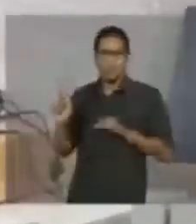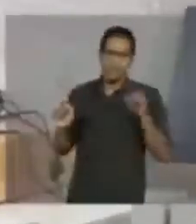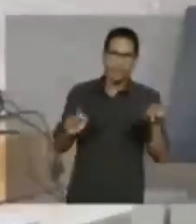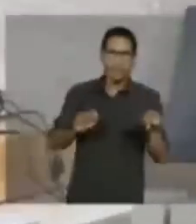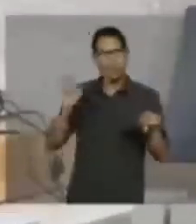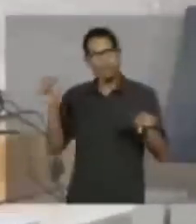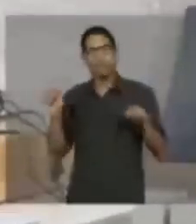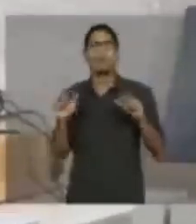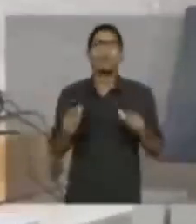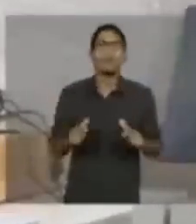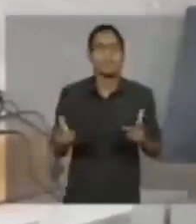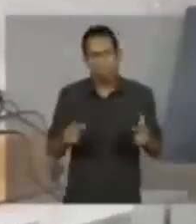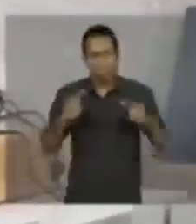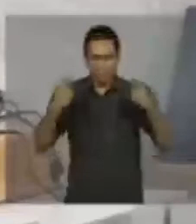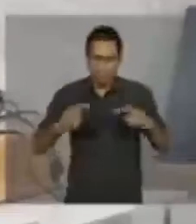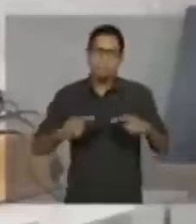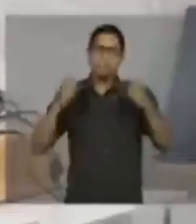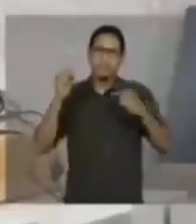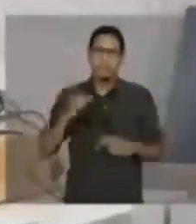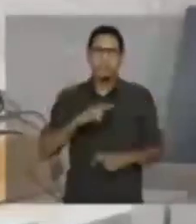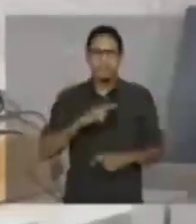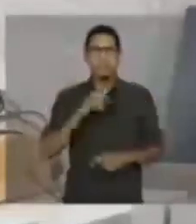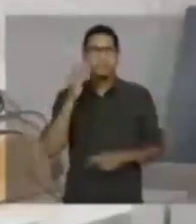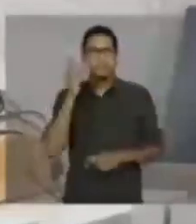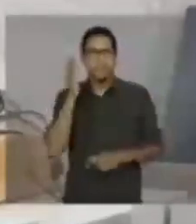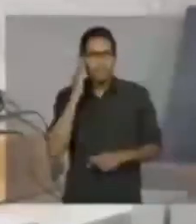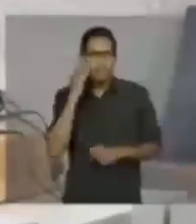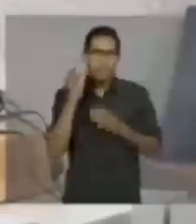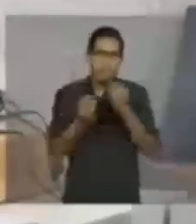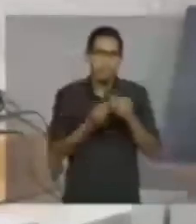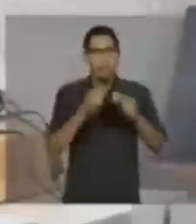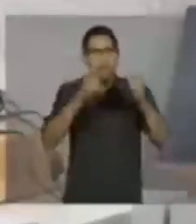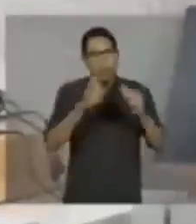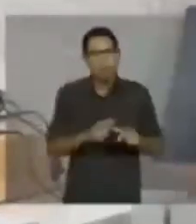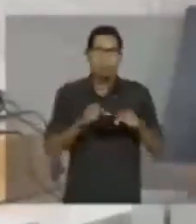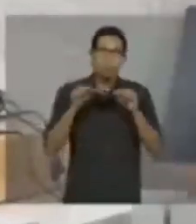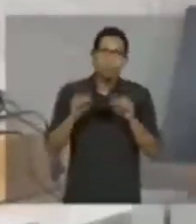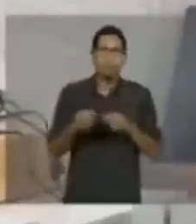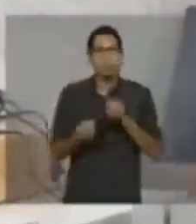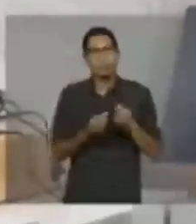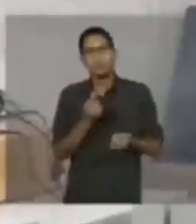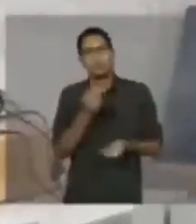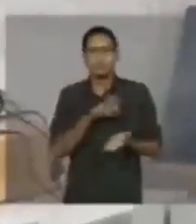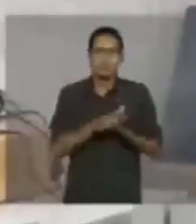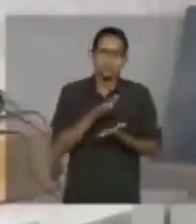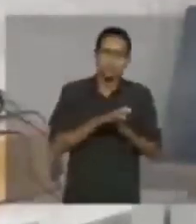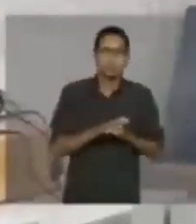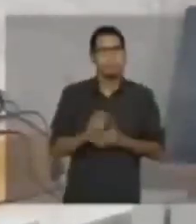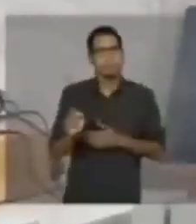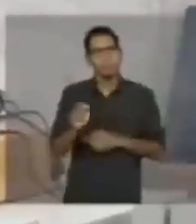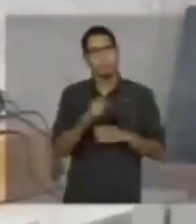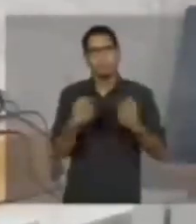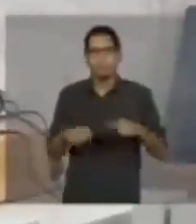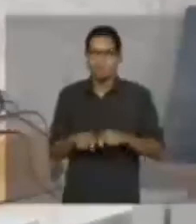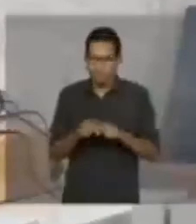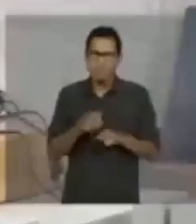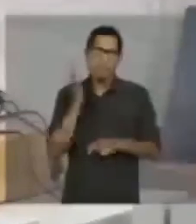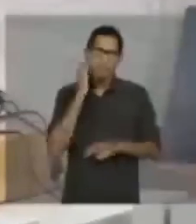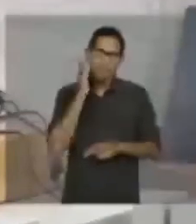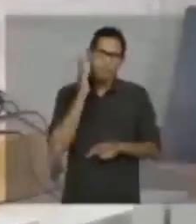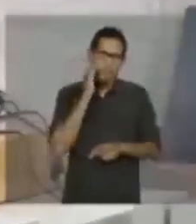onde? Então, é um desafio regionalizar, dizer como e onde foi gasto o dinheiro público, mas a gente deve perseguir